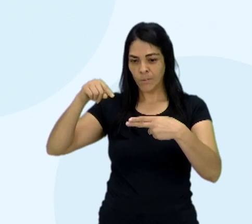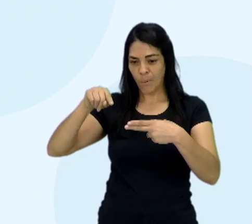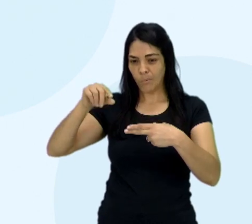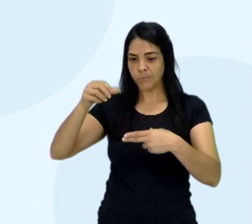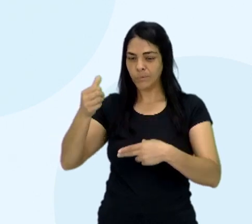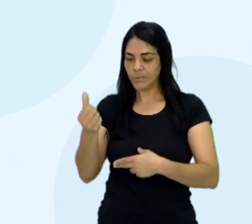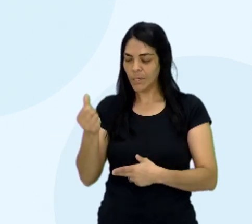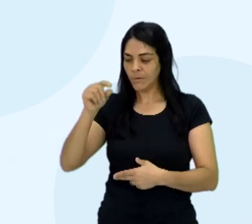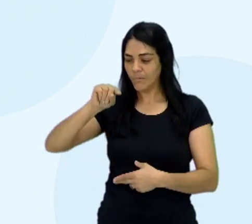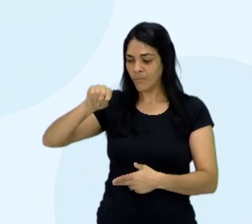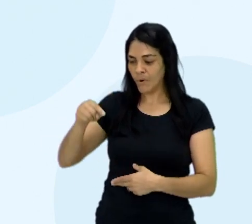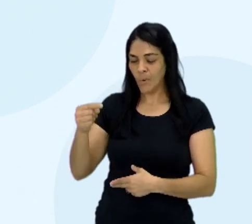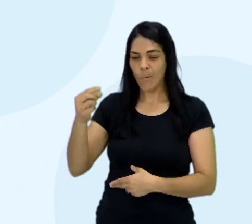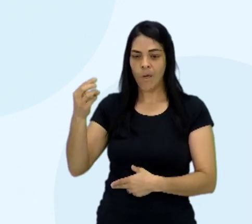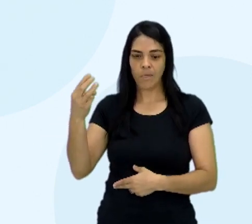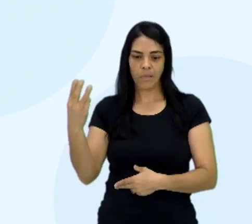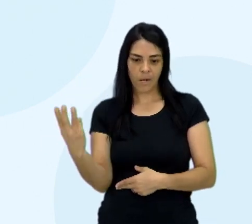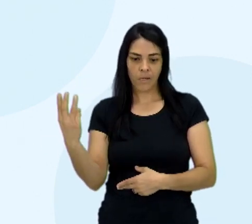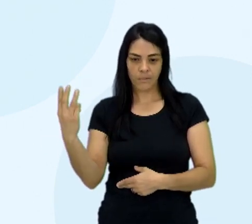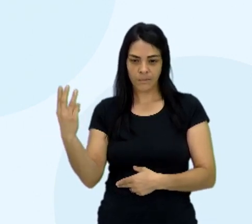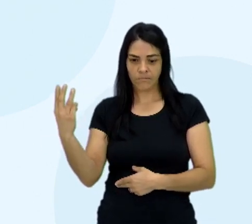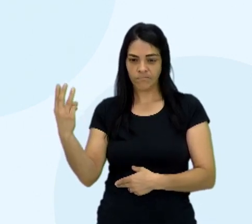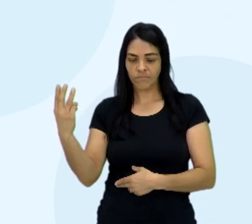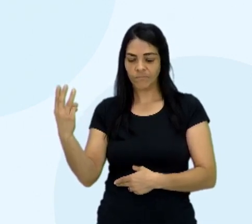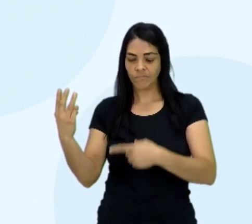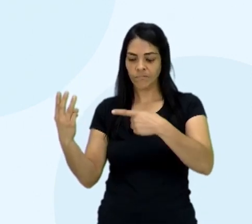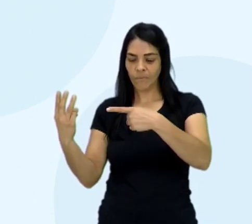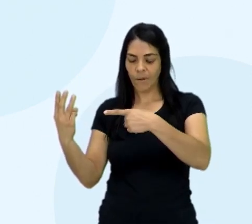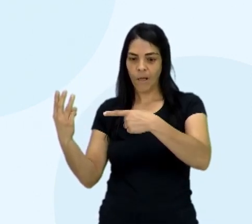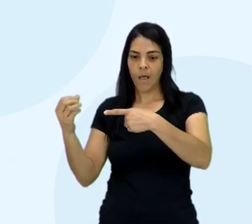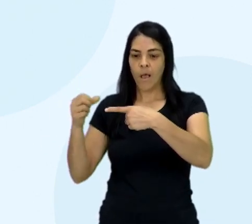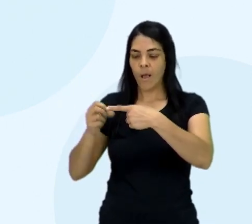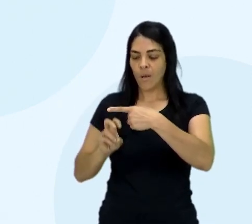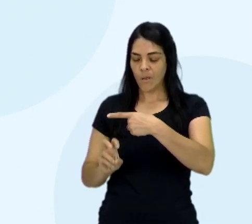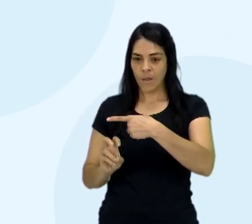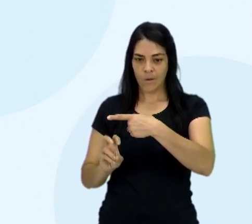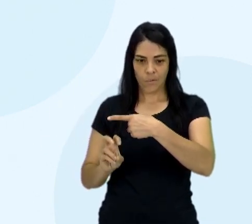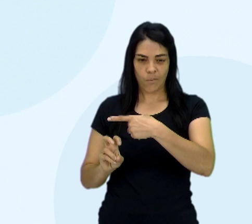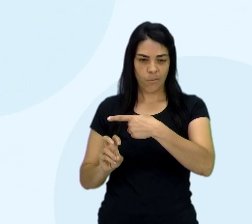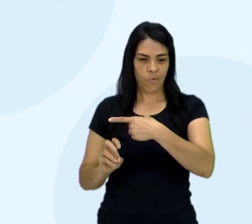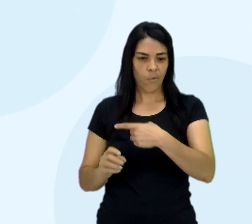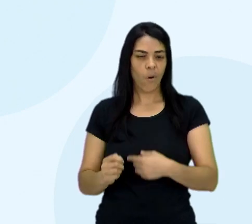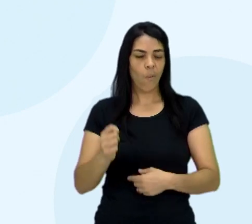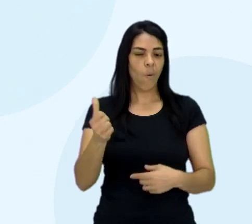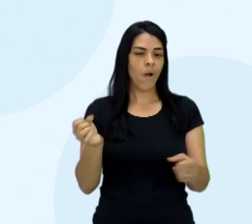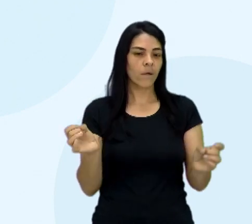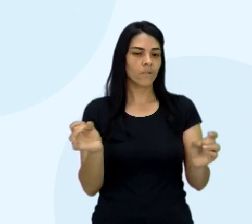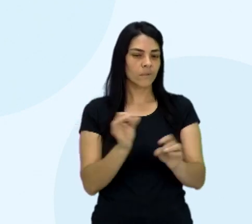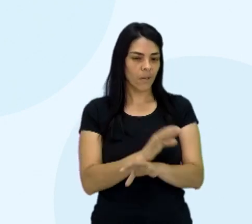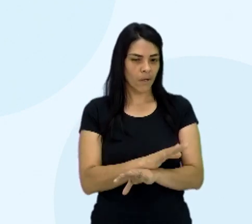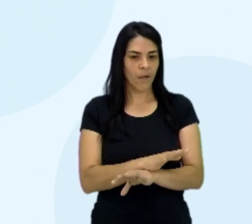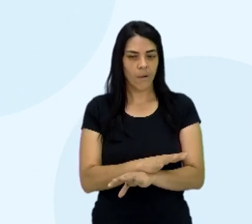inversa. Fazendo essa continha, eu vou subir aqui a resposta porque está acabando o nosso tempo. Fazendo essa continha,